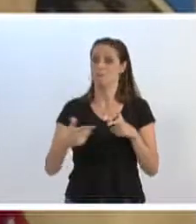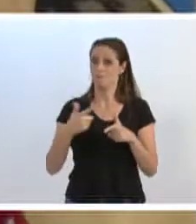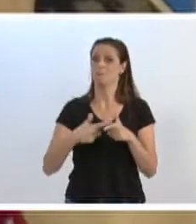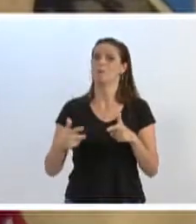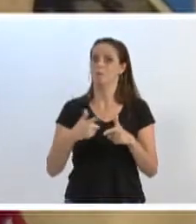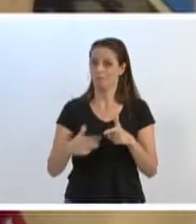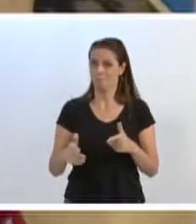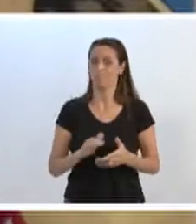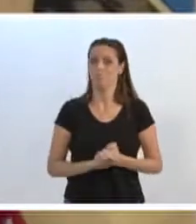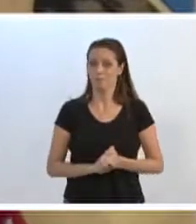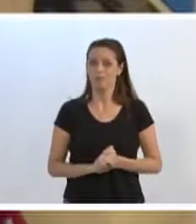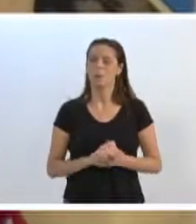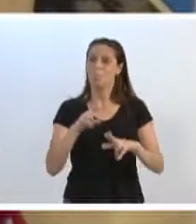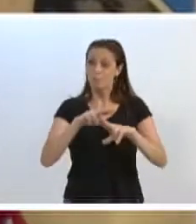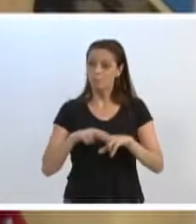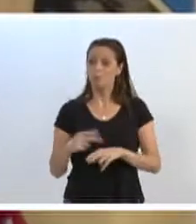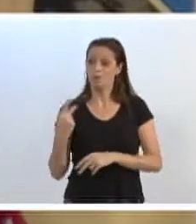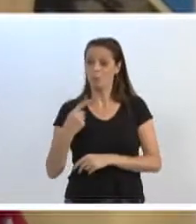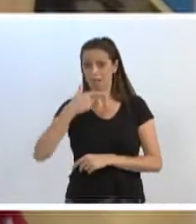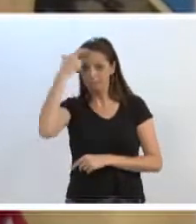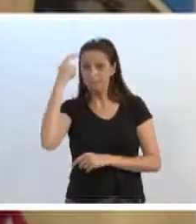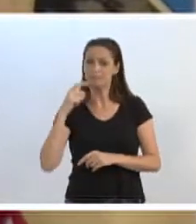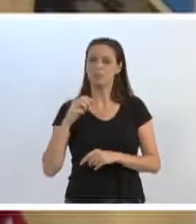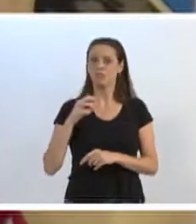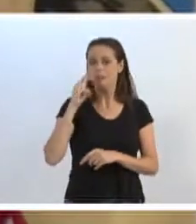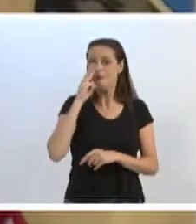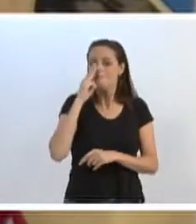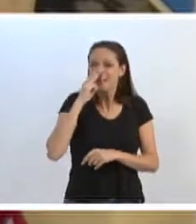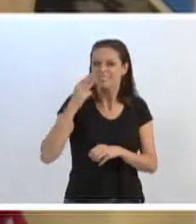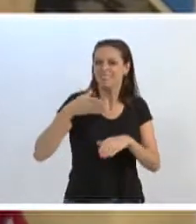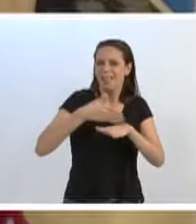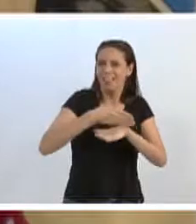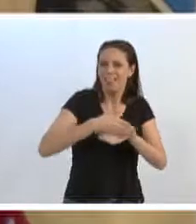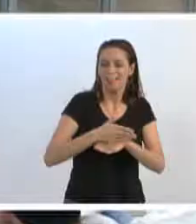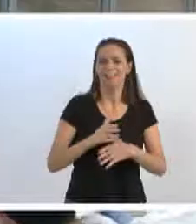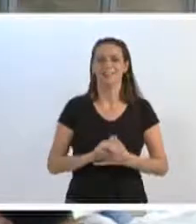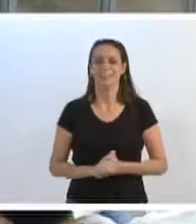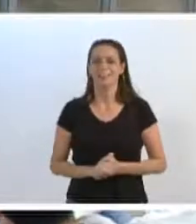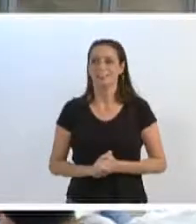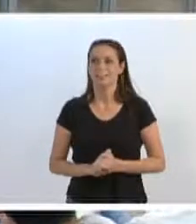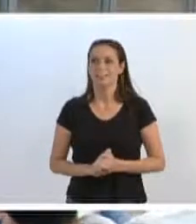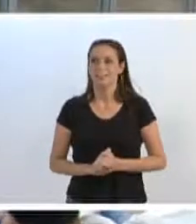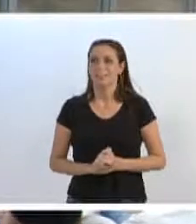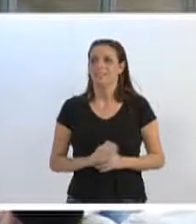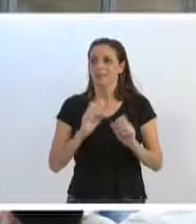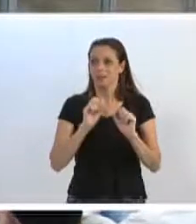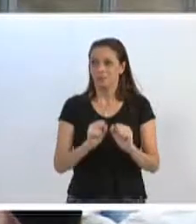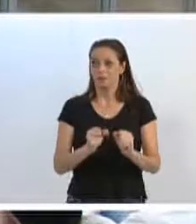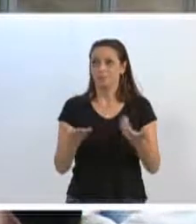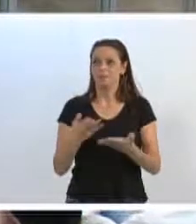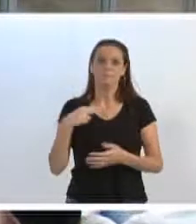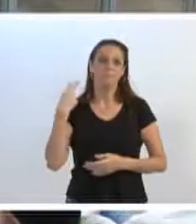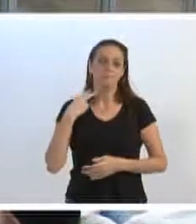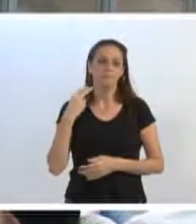na terça-feira. Então, fazer esse registro e a importância disso, e já aproveito, presidente, para conceder uma parte para o vereador Adriano Pereira.